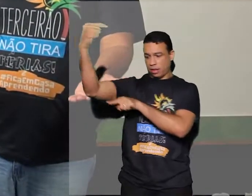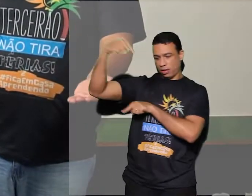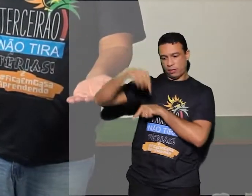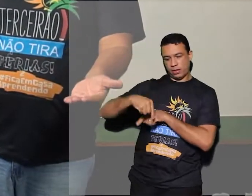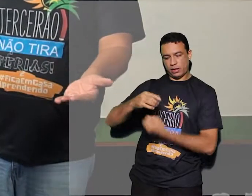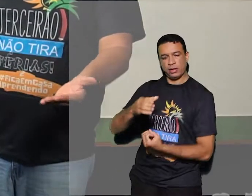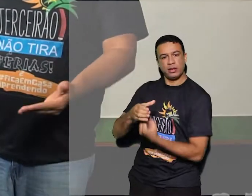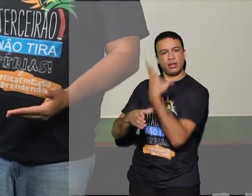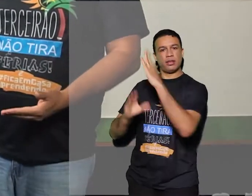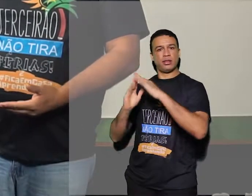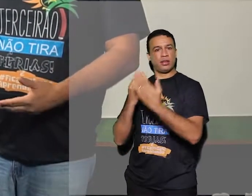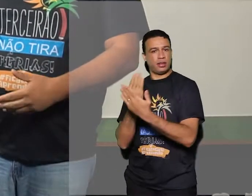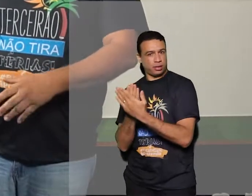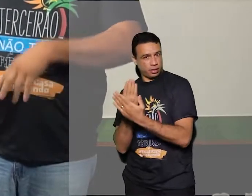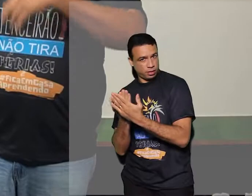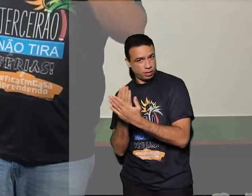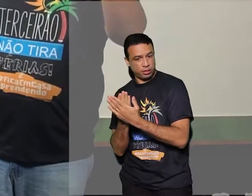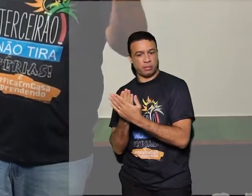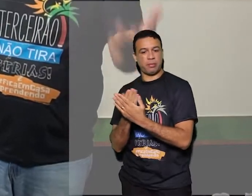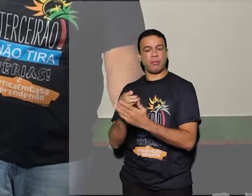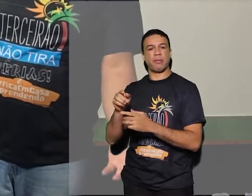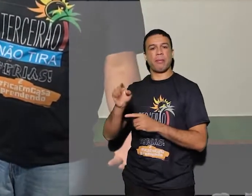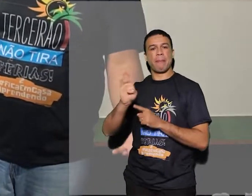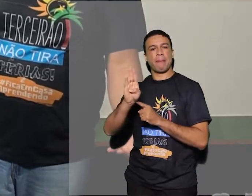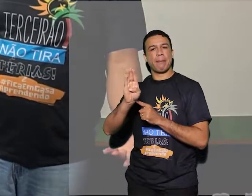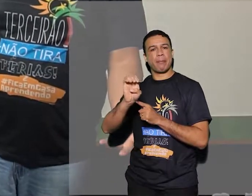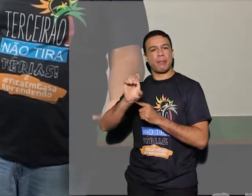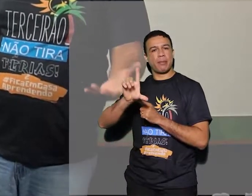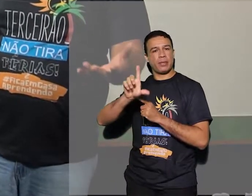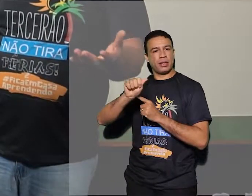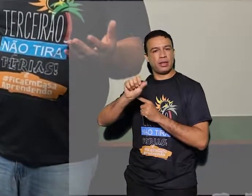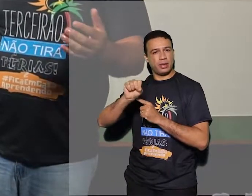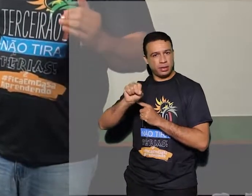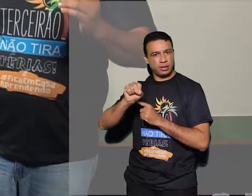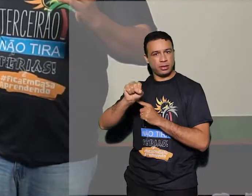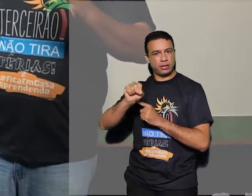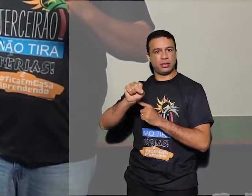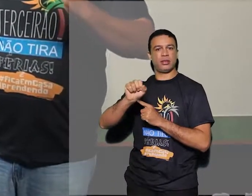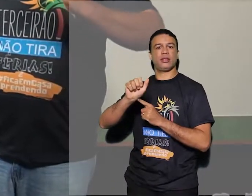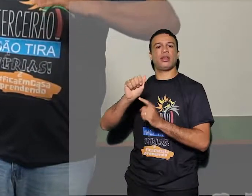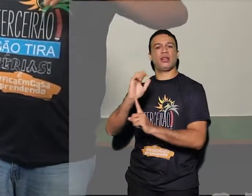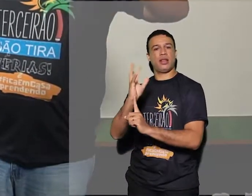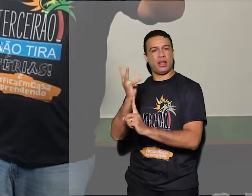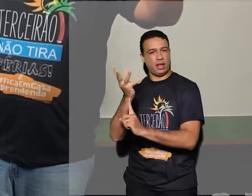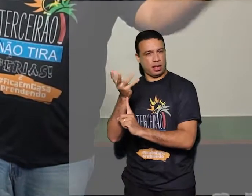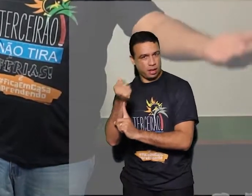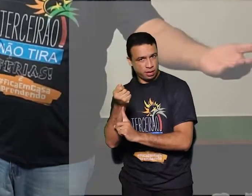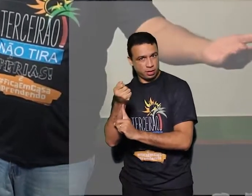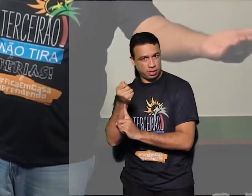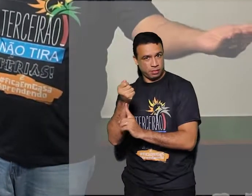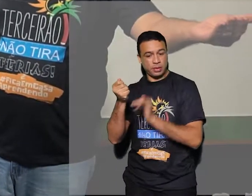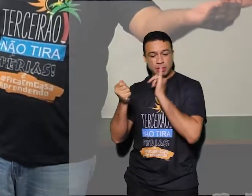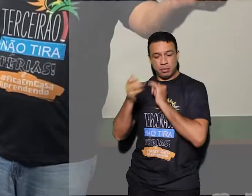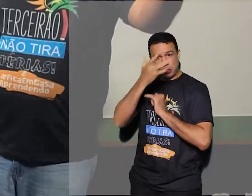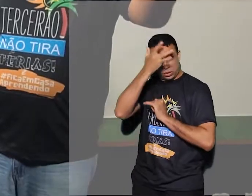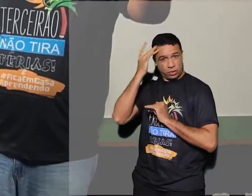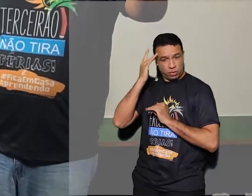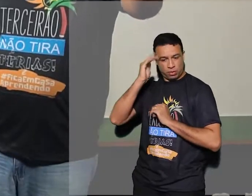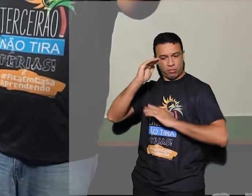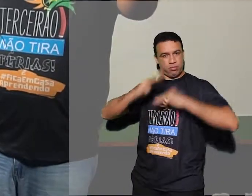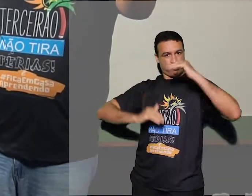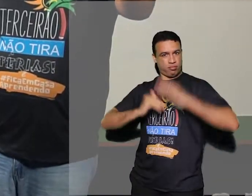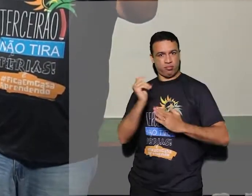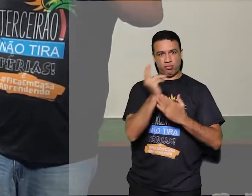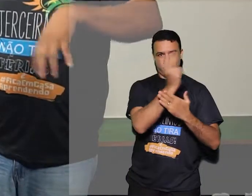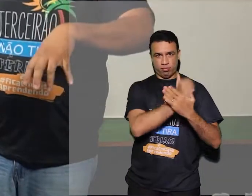escola acadêmica de belas artes do Brasil, e aí a gente tem artistas que não precisam mais sair do Brasil naquele período para poder